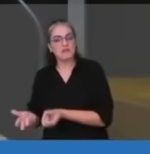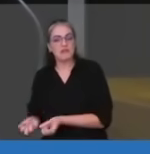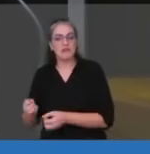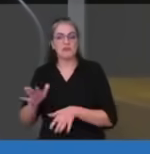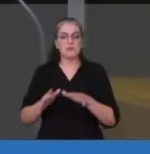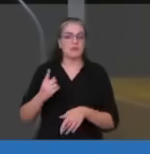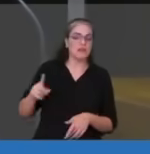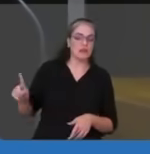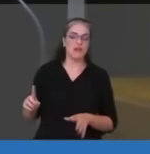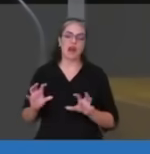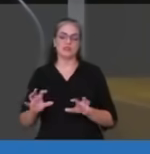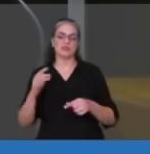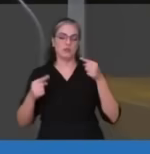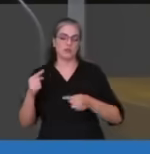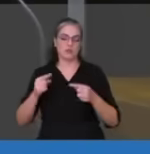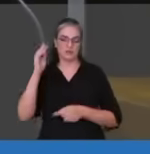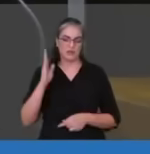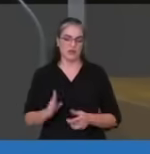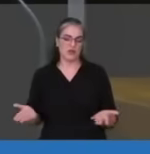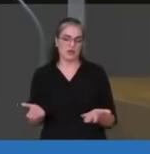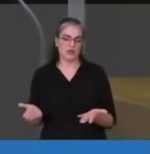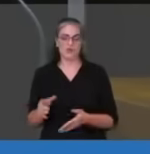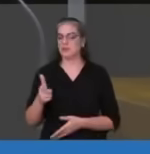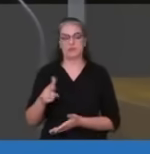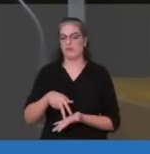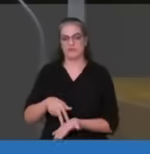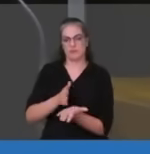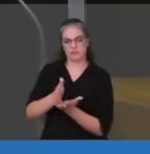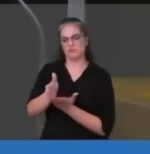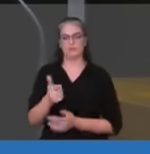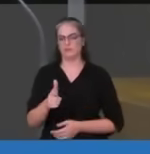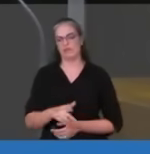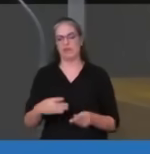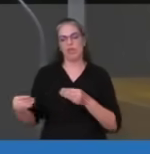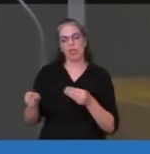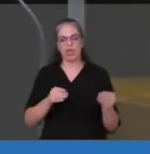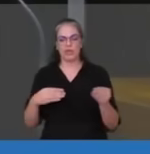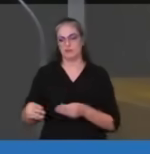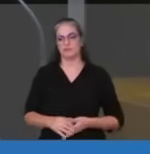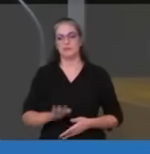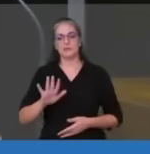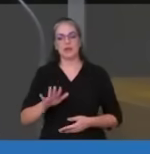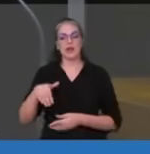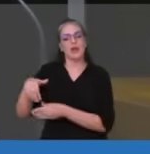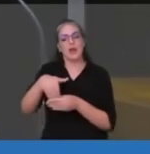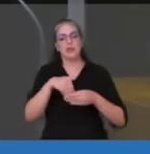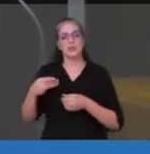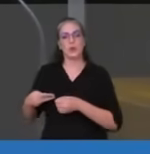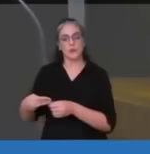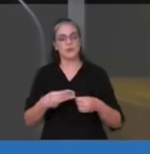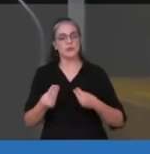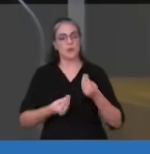atual da política brasileira gelatinosa agora a eleição Municipal é muito em função do vou encerrar